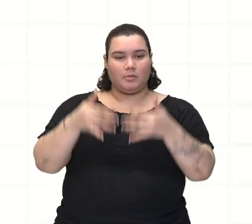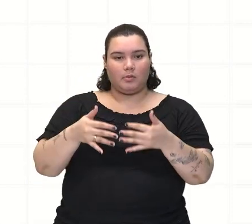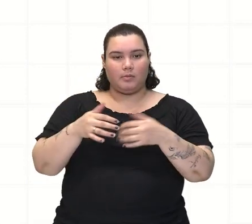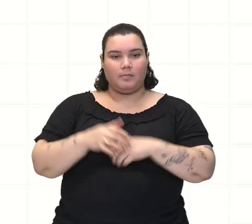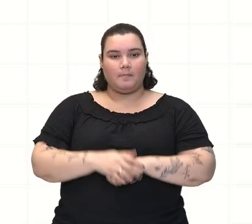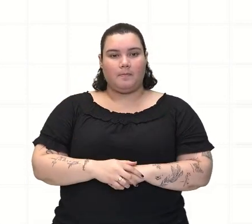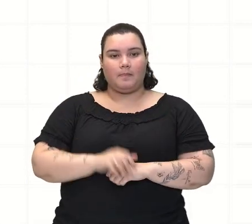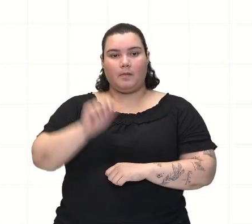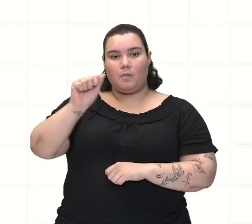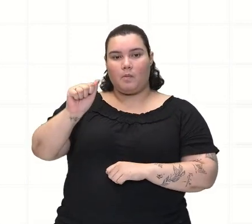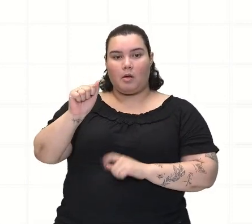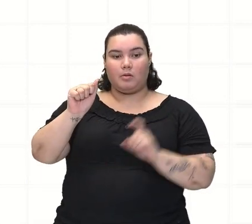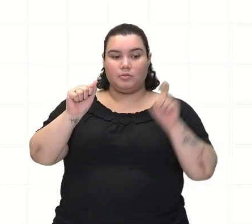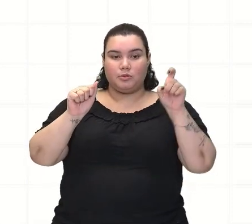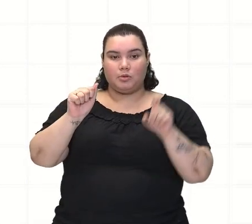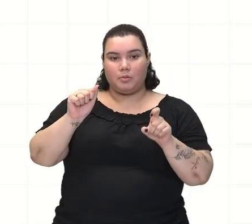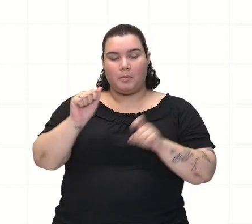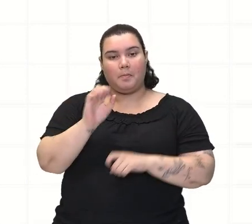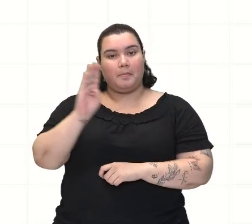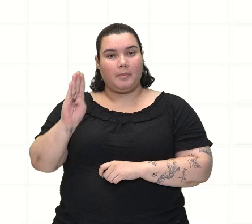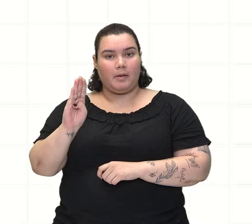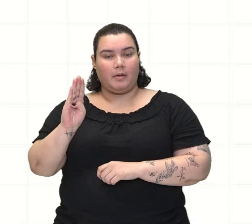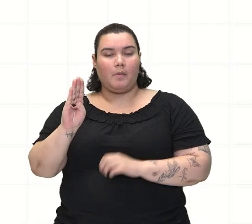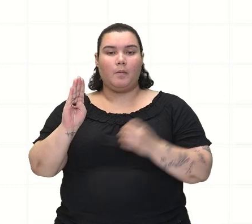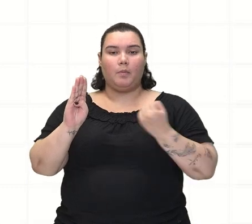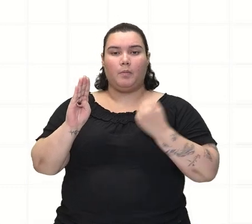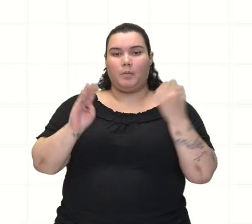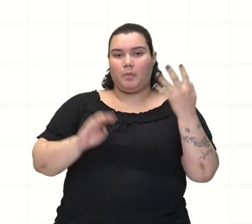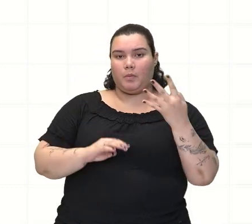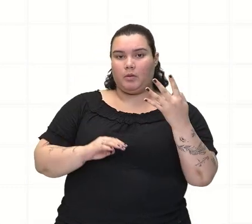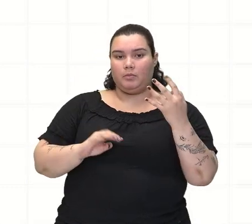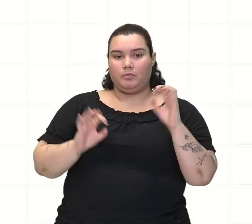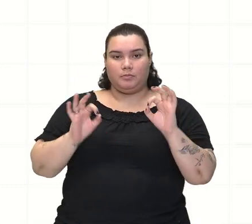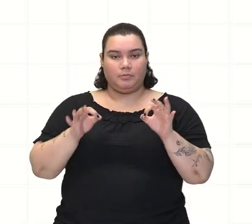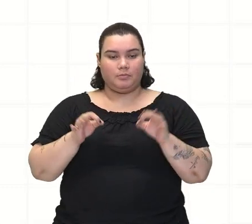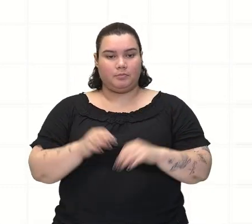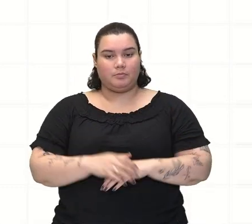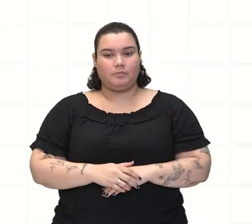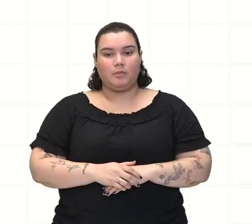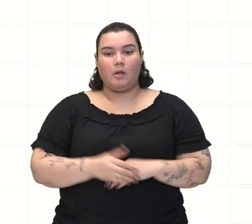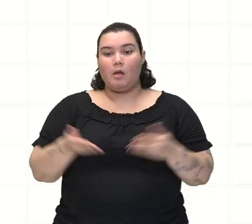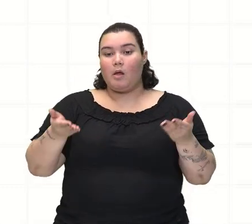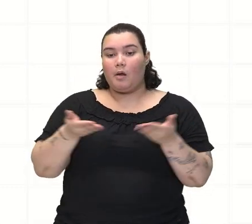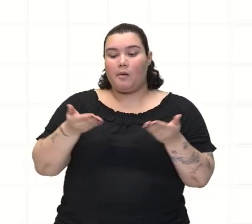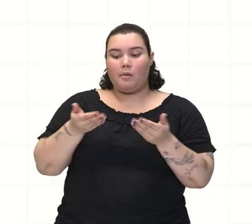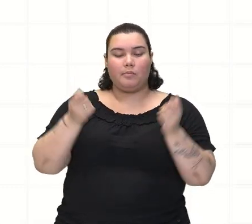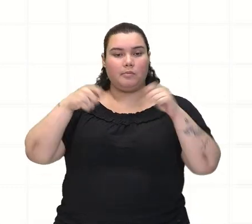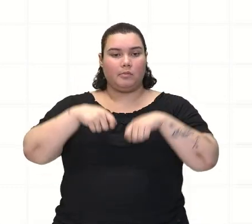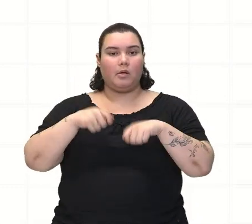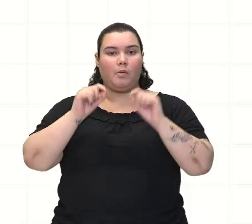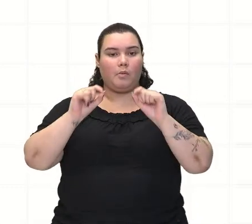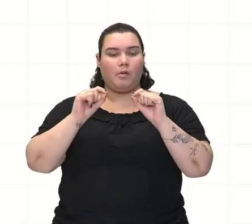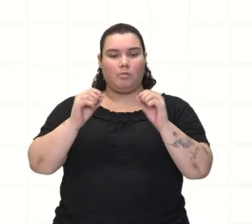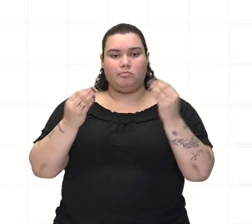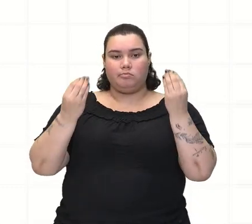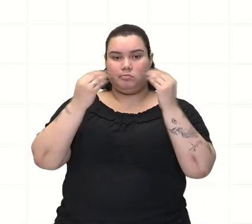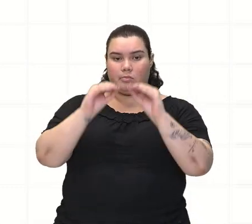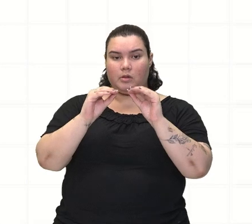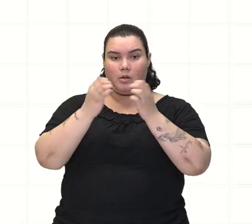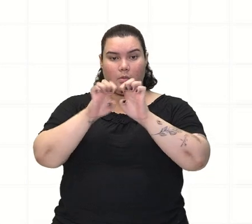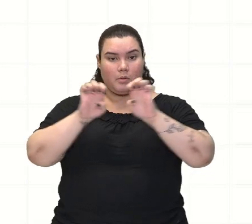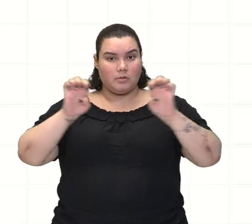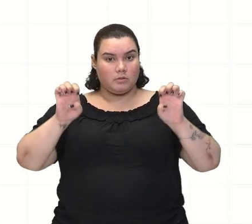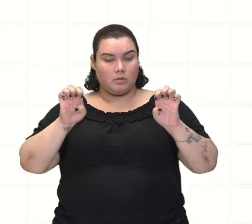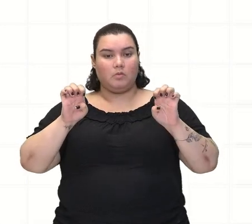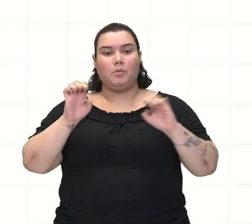ó, é o x e o B é o 4. Então, agora eu posso escrever essa equação